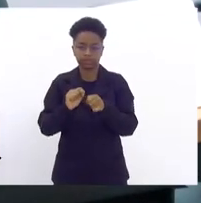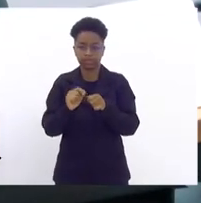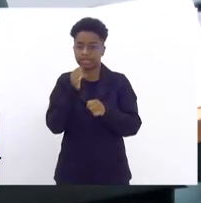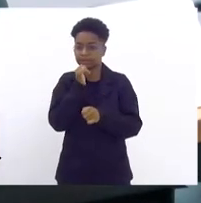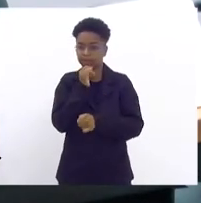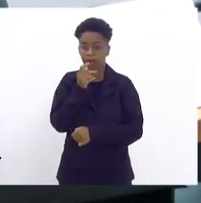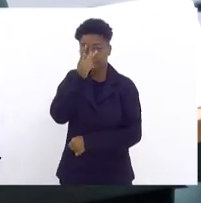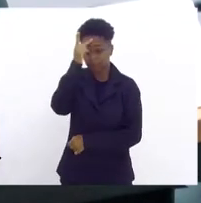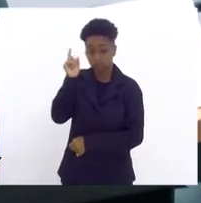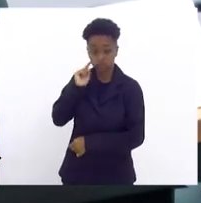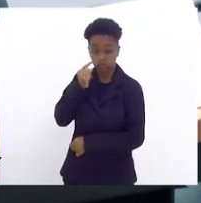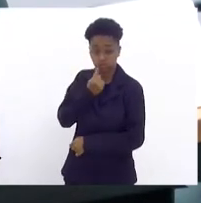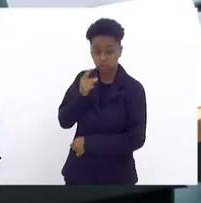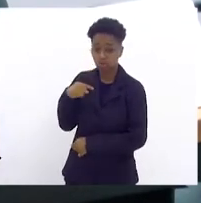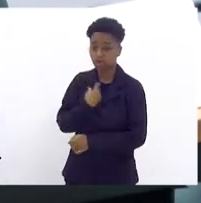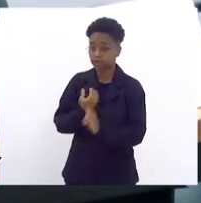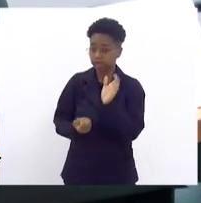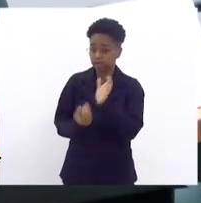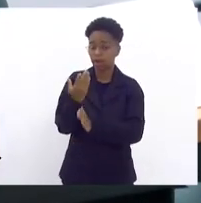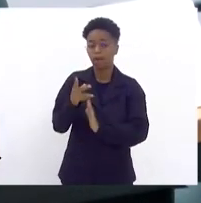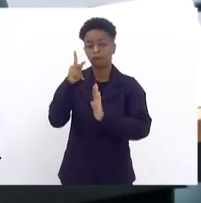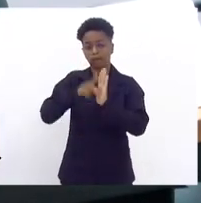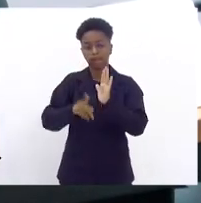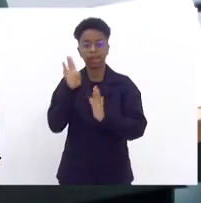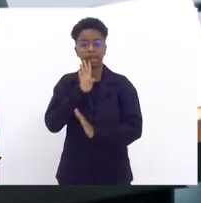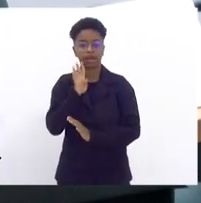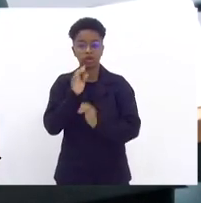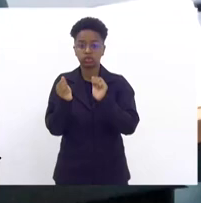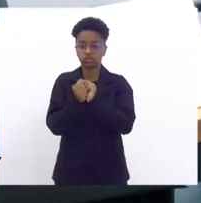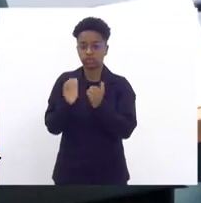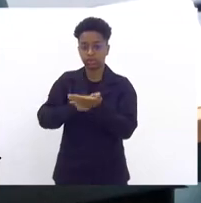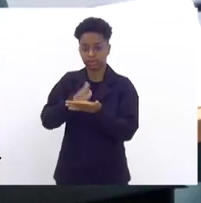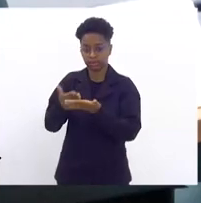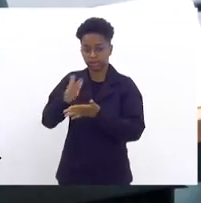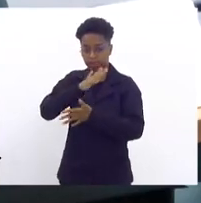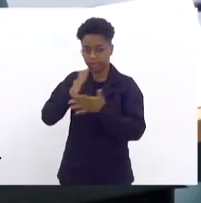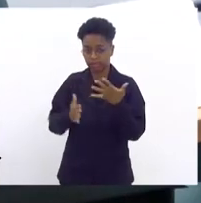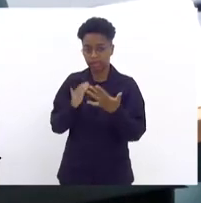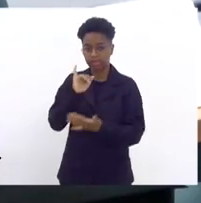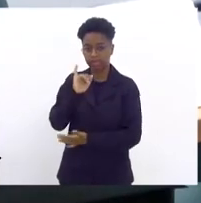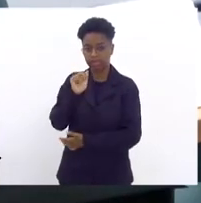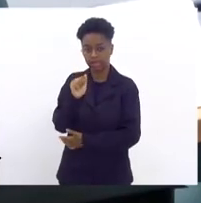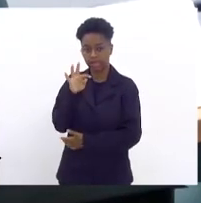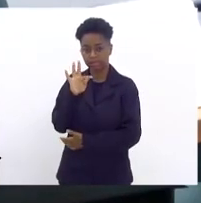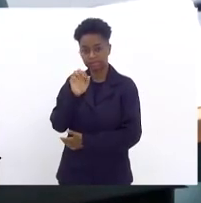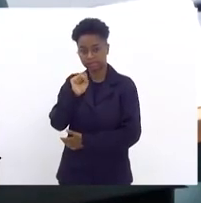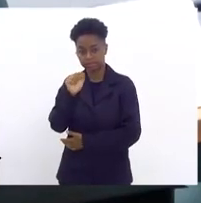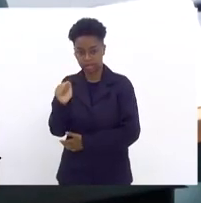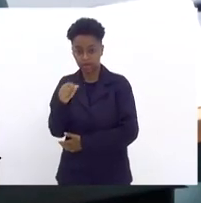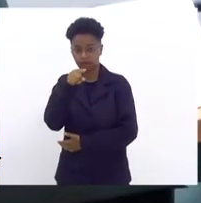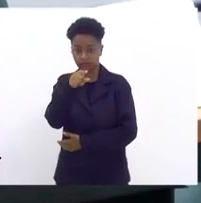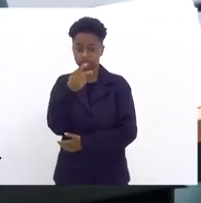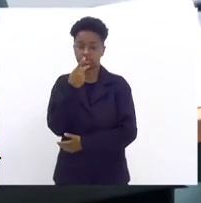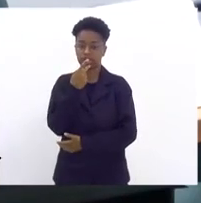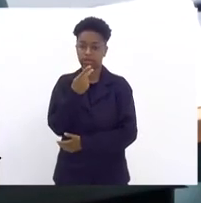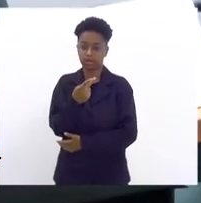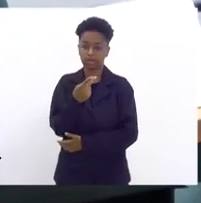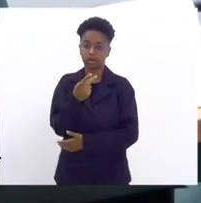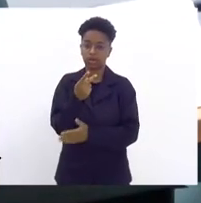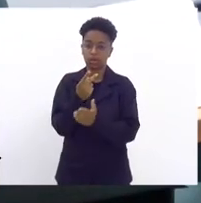a pessoa surda e a gente tá desenvolvendo um projeto muito legal com a nossa intérprete que a IATA como vossa excelência inicialmente